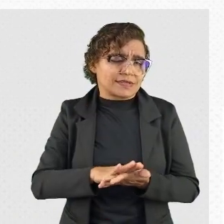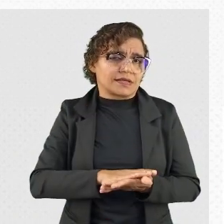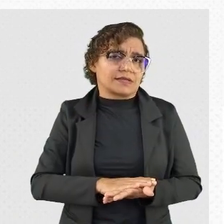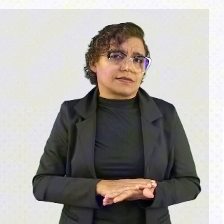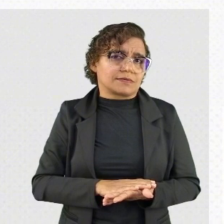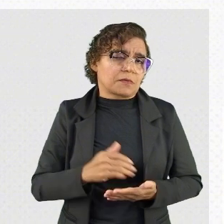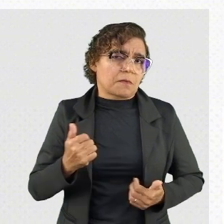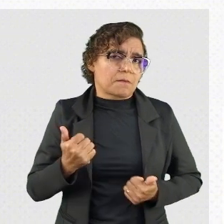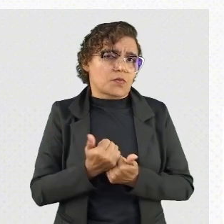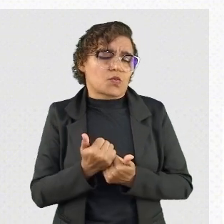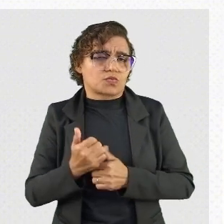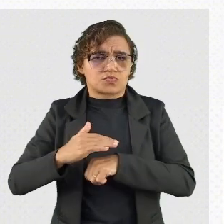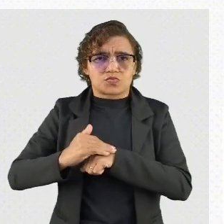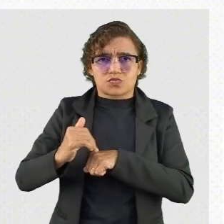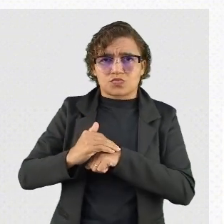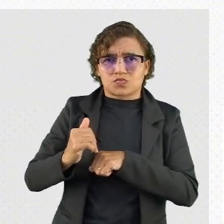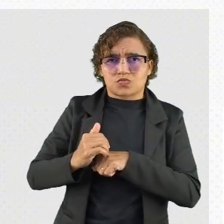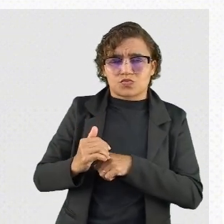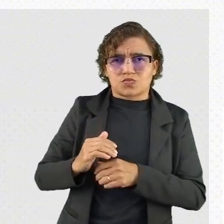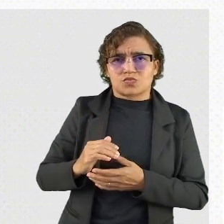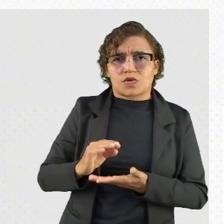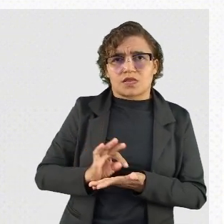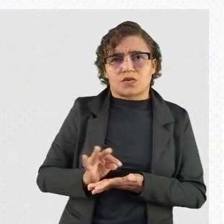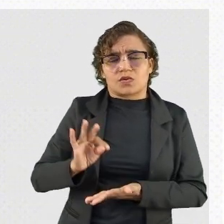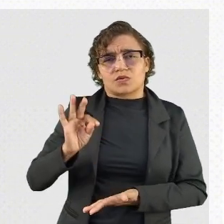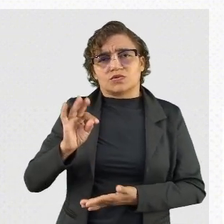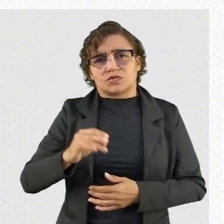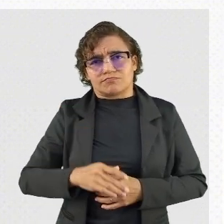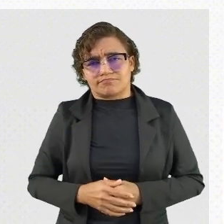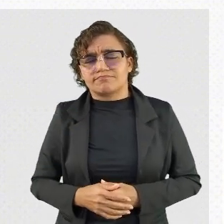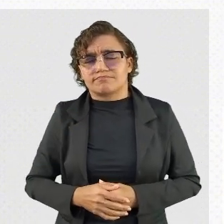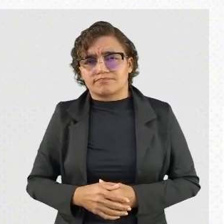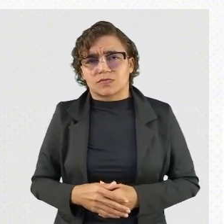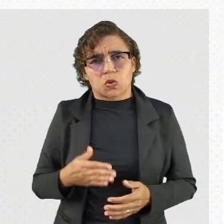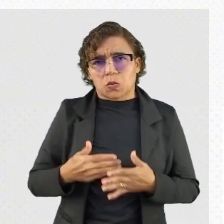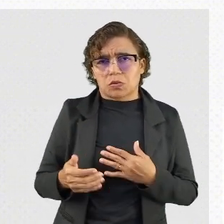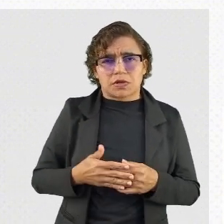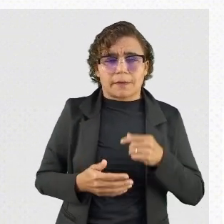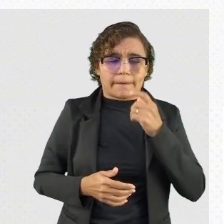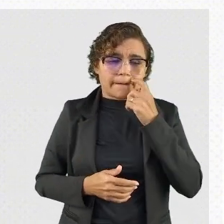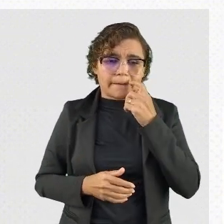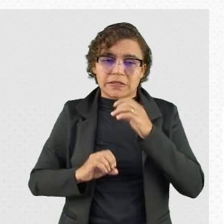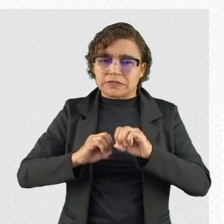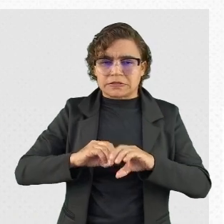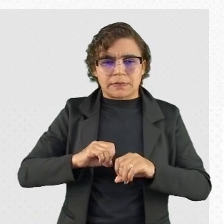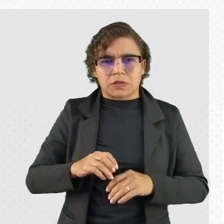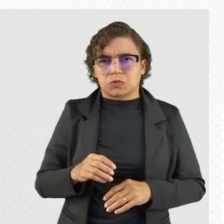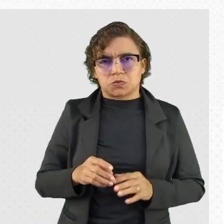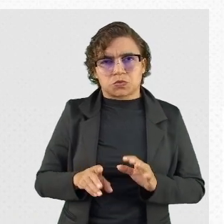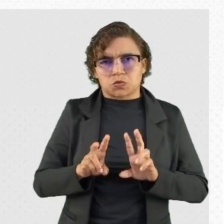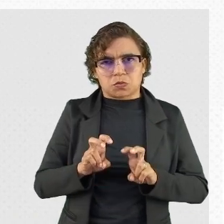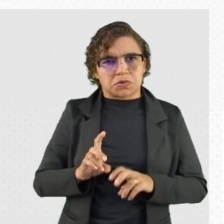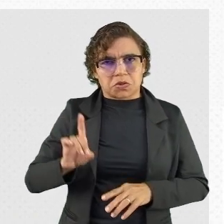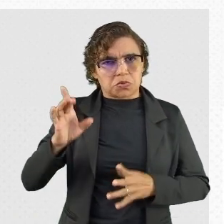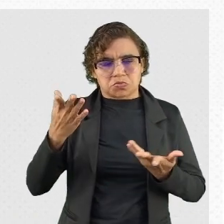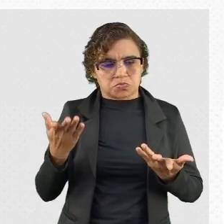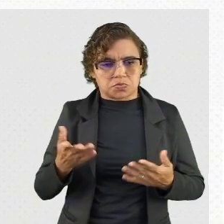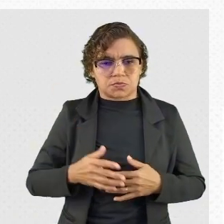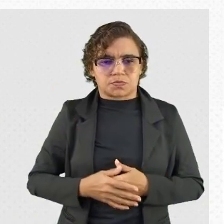o apoio e o consolo de uma teologia, qualquer teologia que seja, né? E aí ele está fazendo um